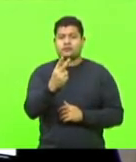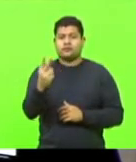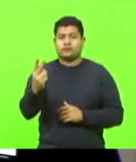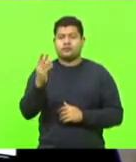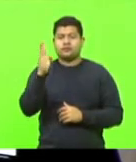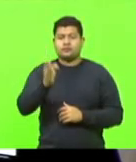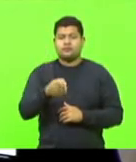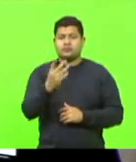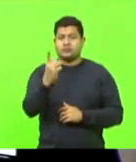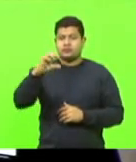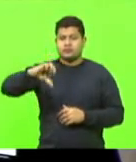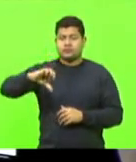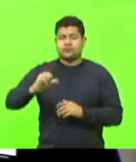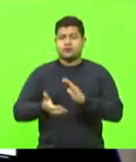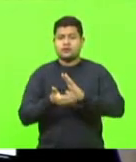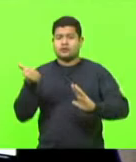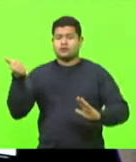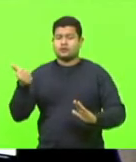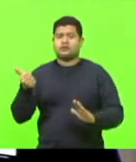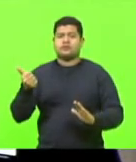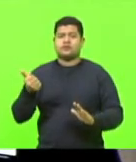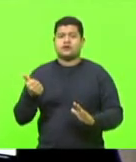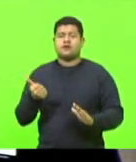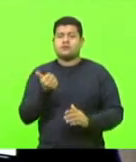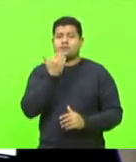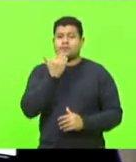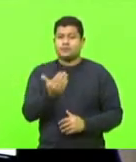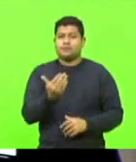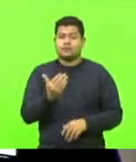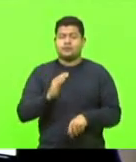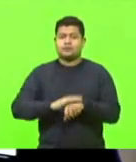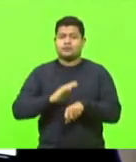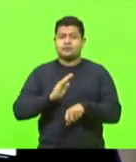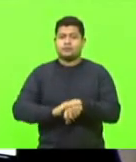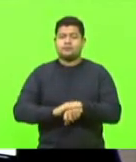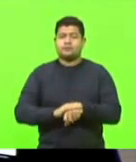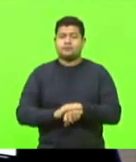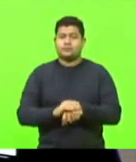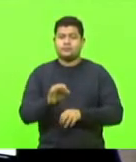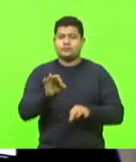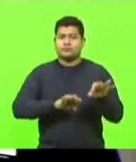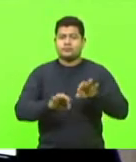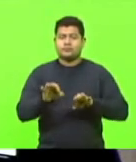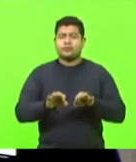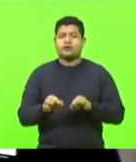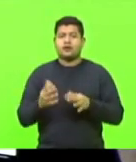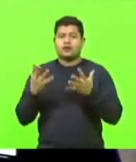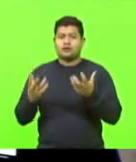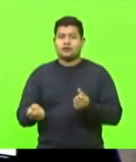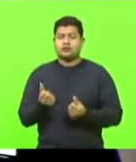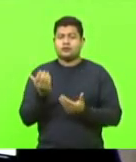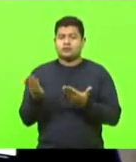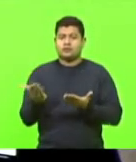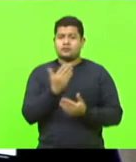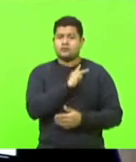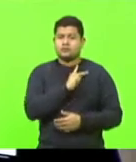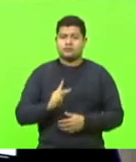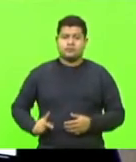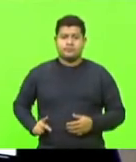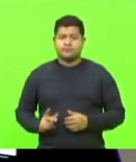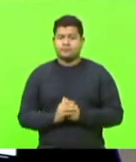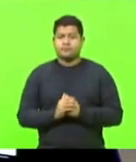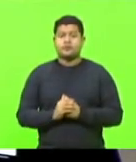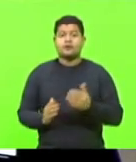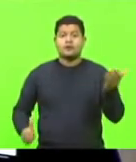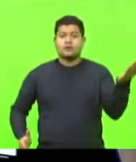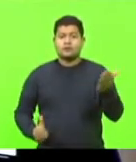322/2019 foi retirado da ordem do dia por solicitação do autor e acolhida pelo senhor presidente. Foram